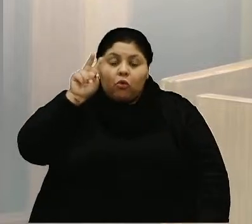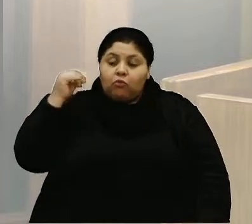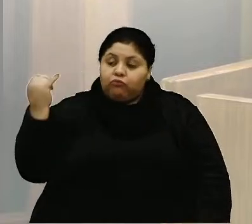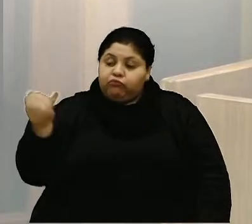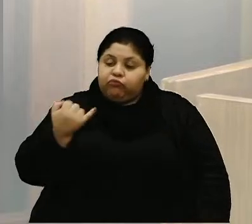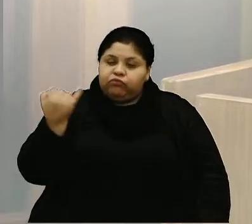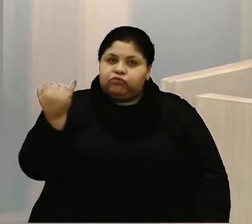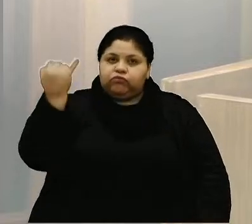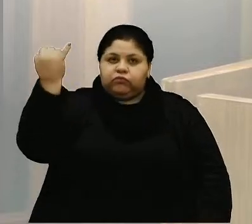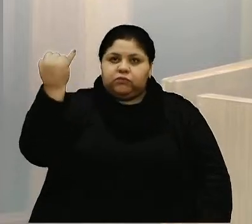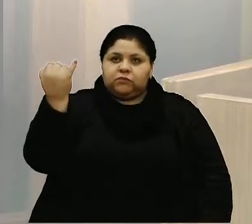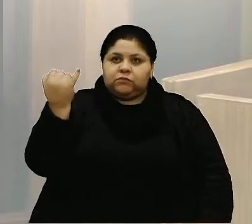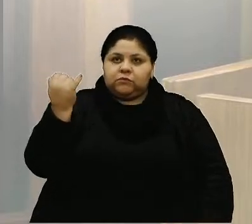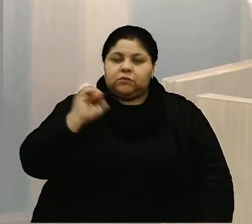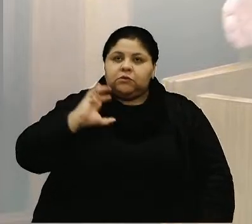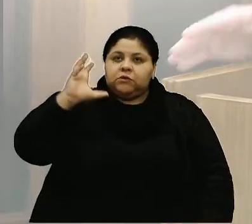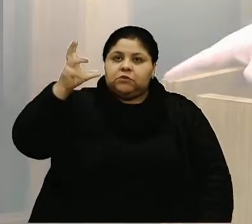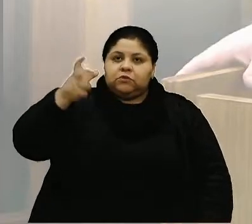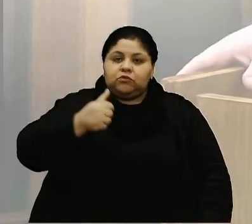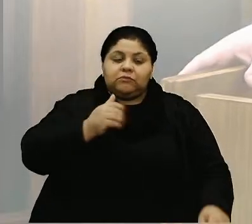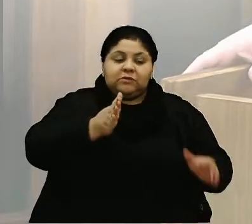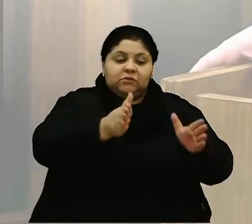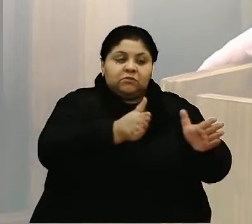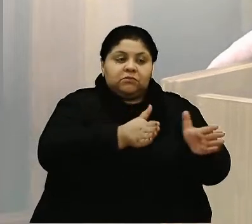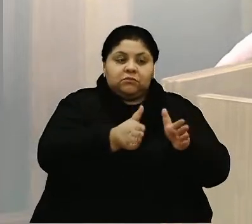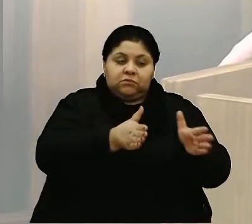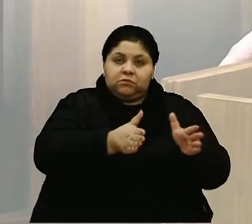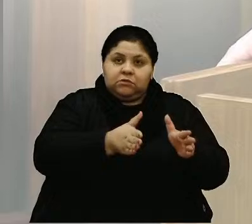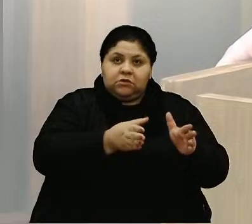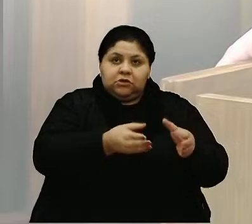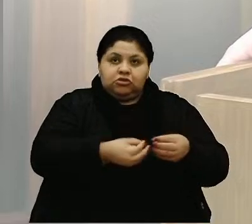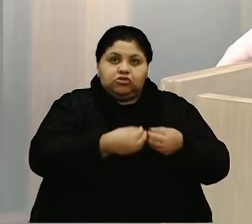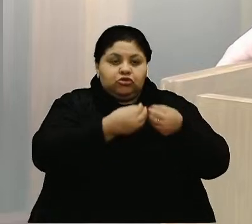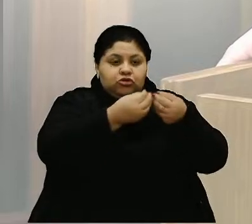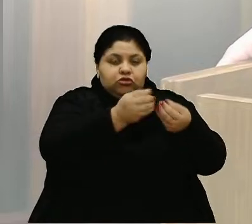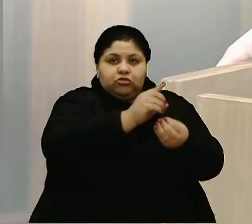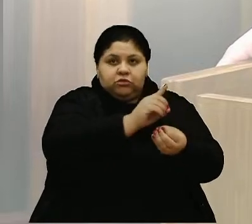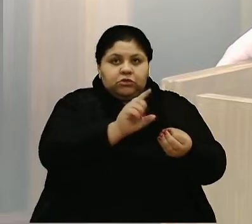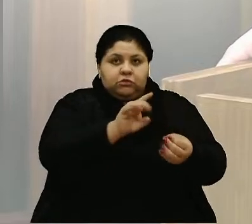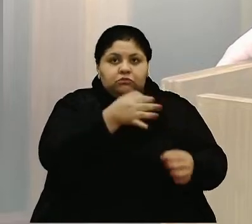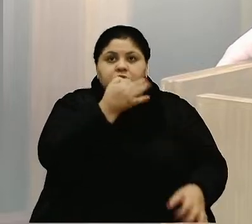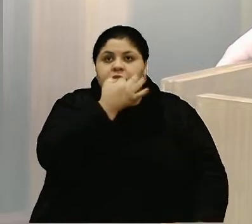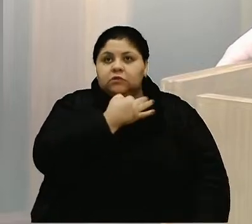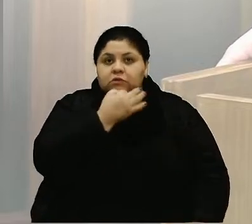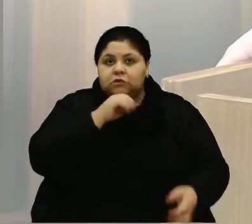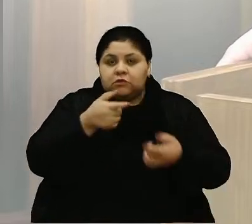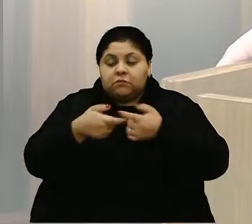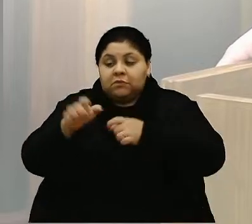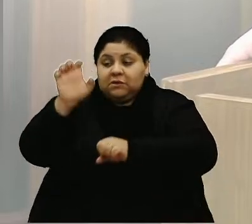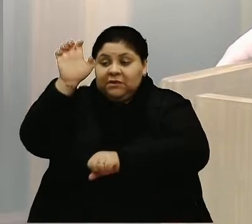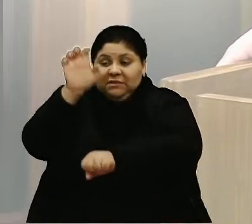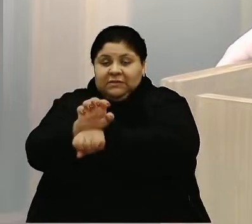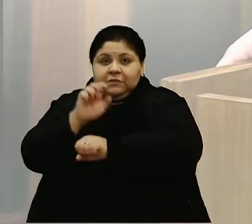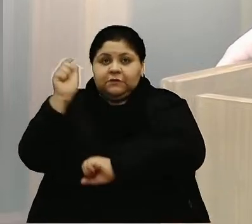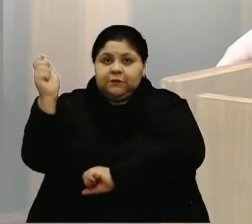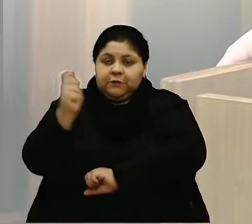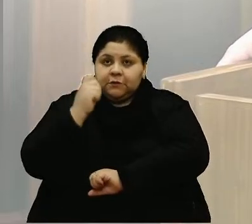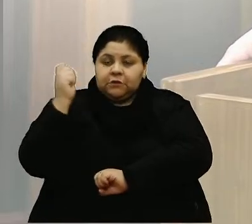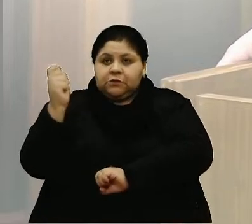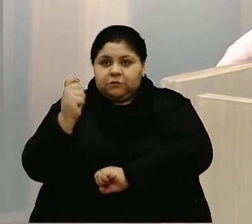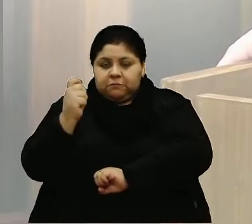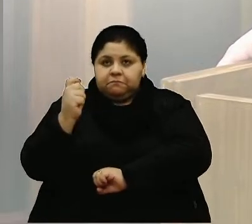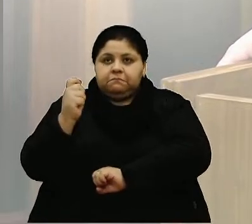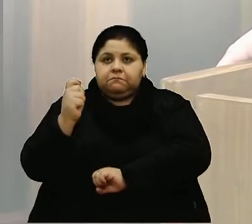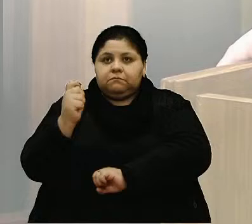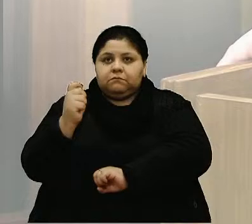importância, todo esse período de contribuição, não somente em Caxias do Sul, mas no estado do Rio Grande do Sul,